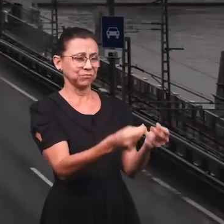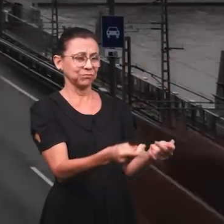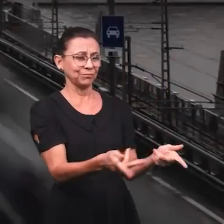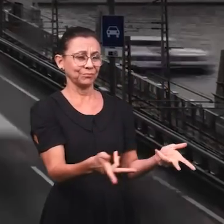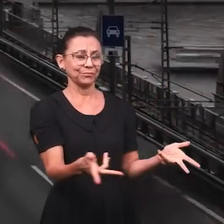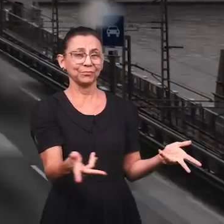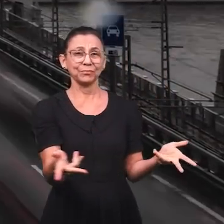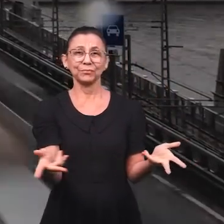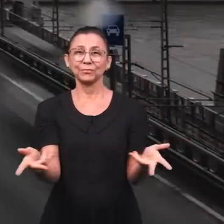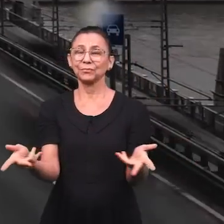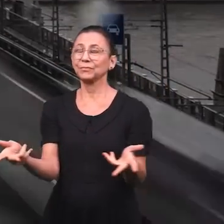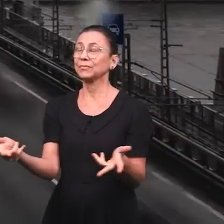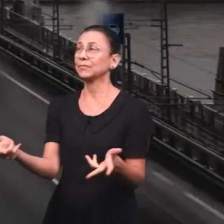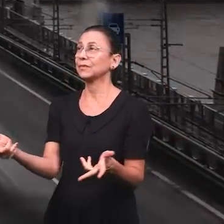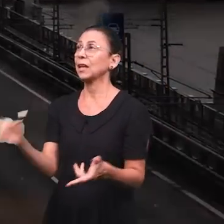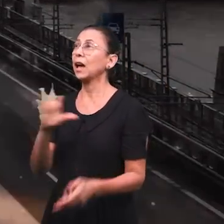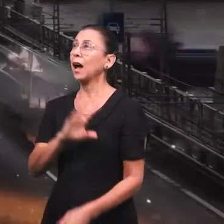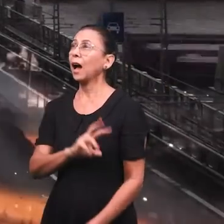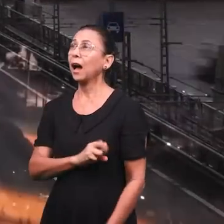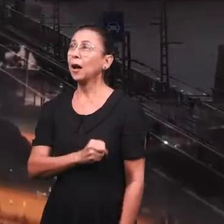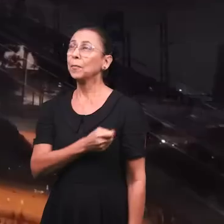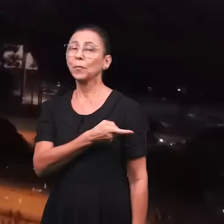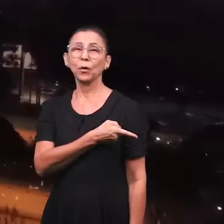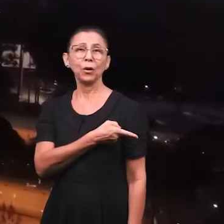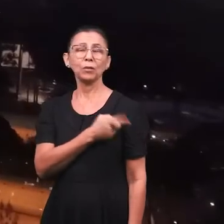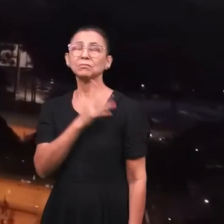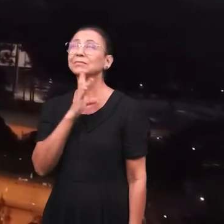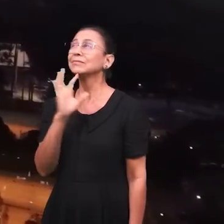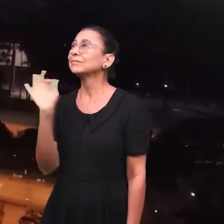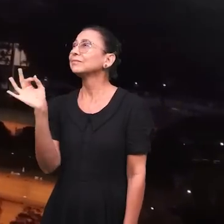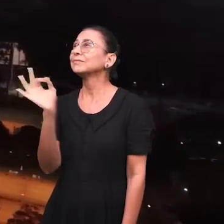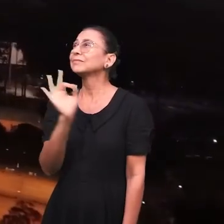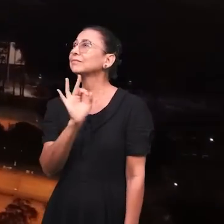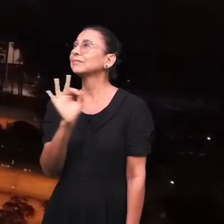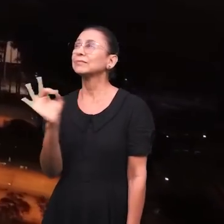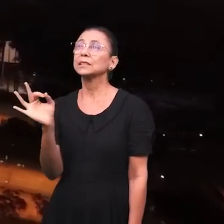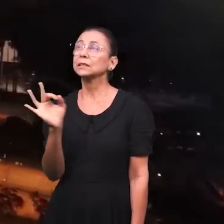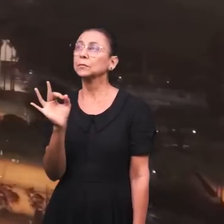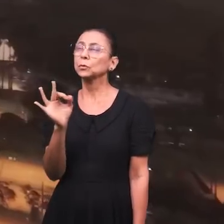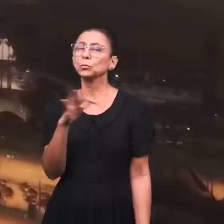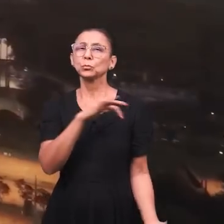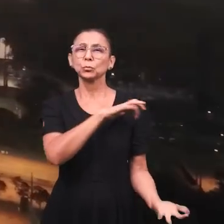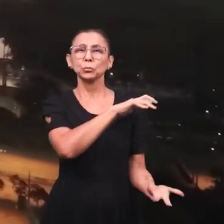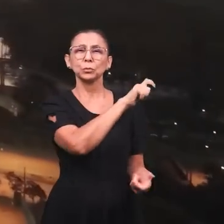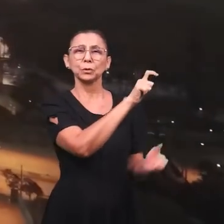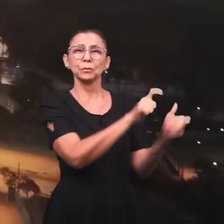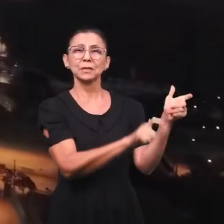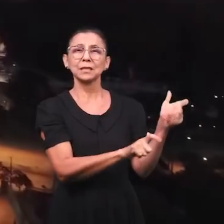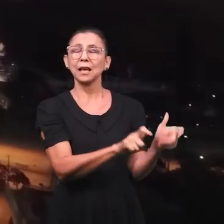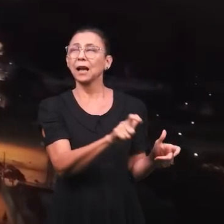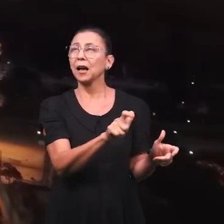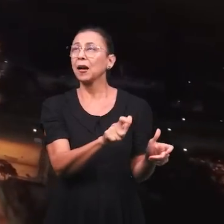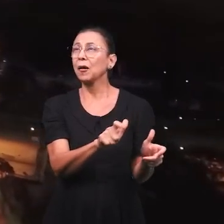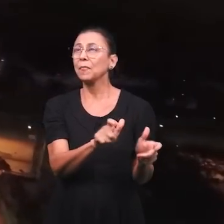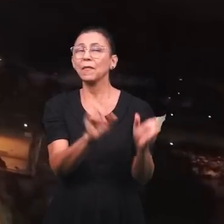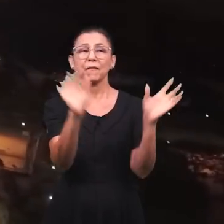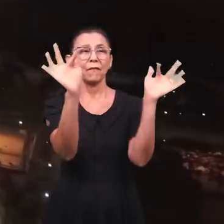é amor. Este mundo não sabe o que é